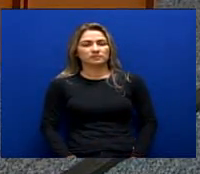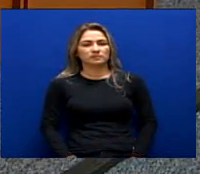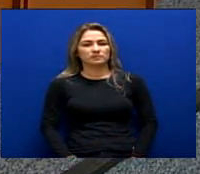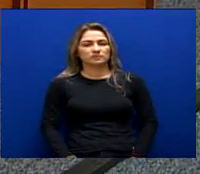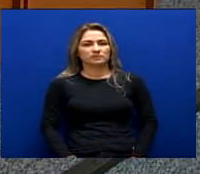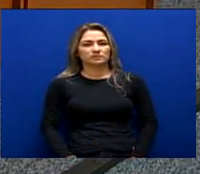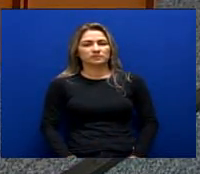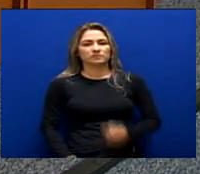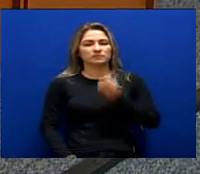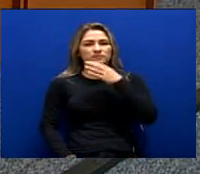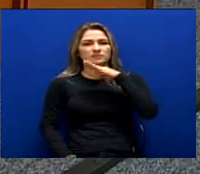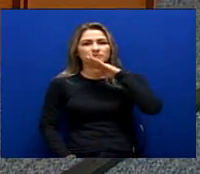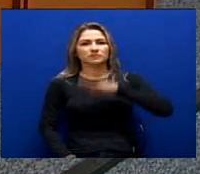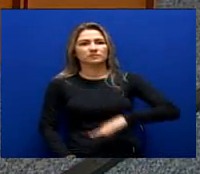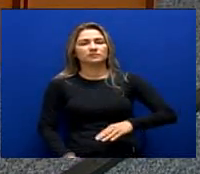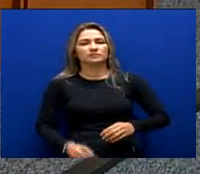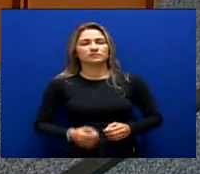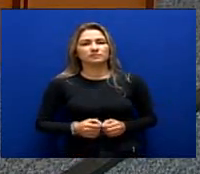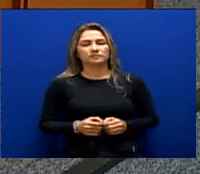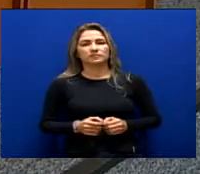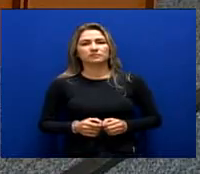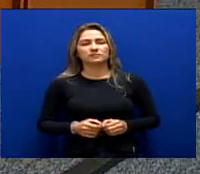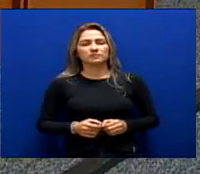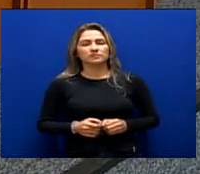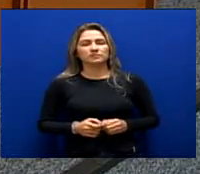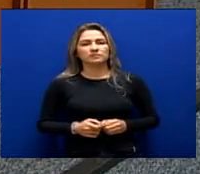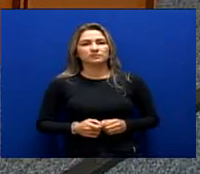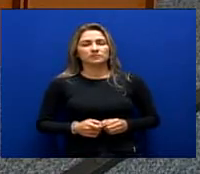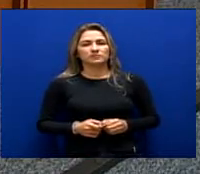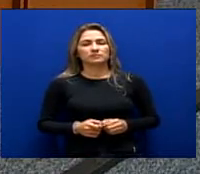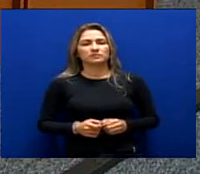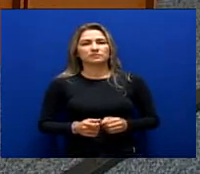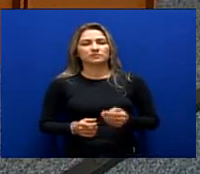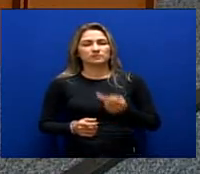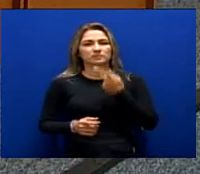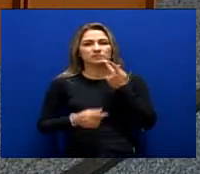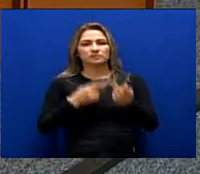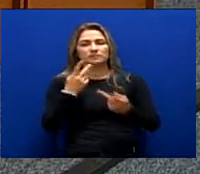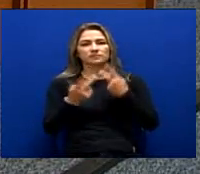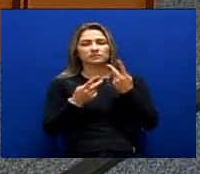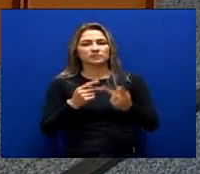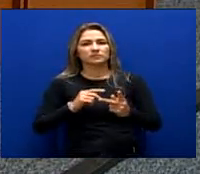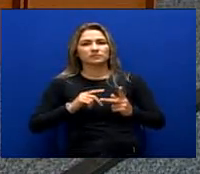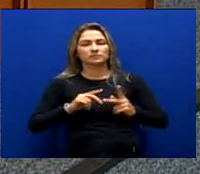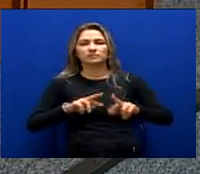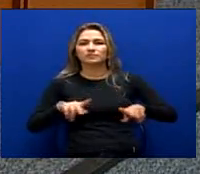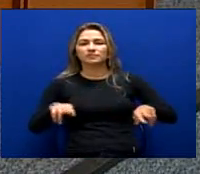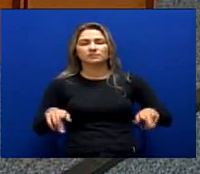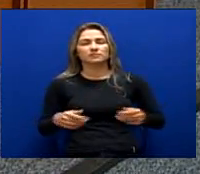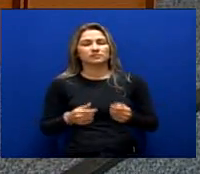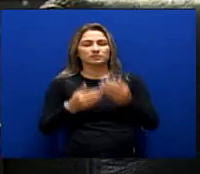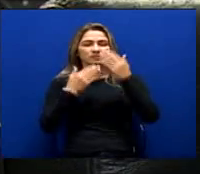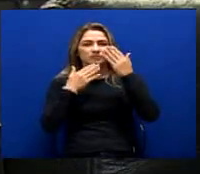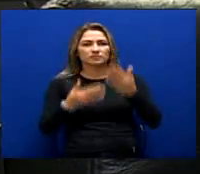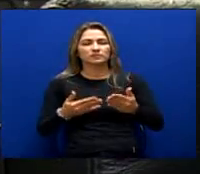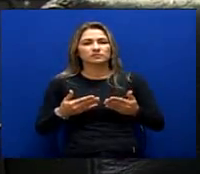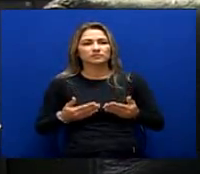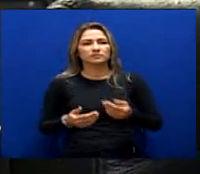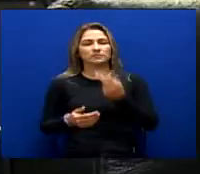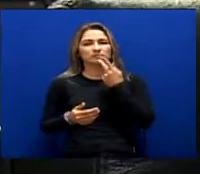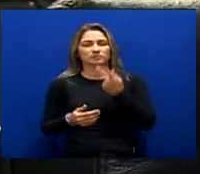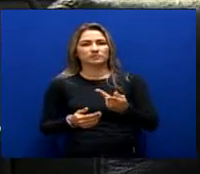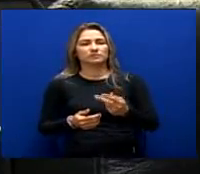boa tarde na verdade foram muitas coisas que surgiram hoje aqui agradeço o espaço eu sou